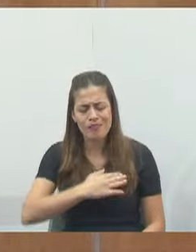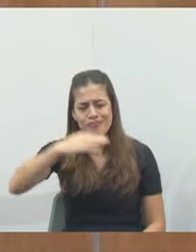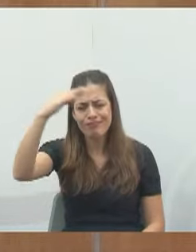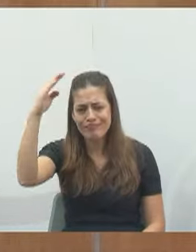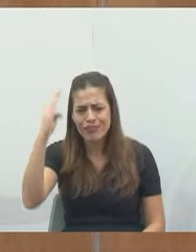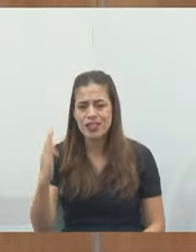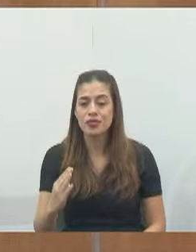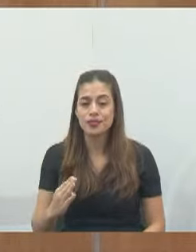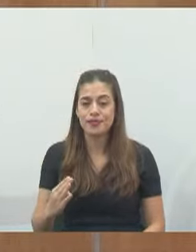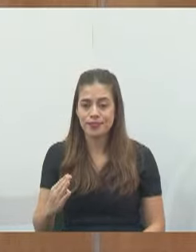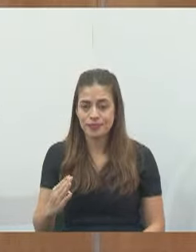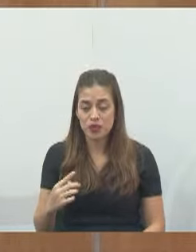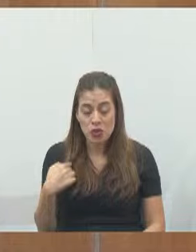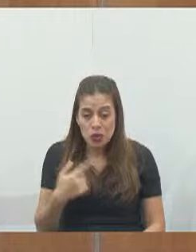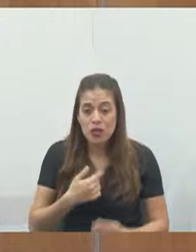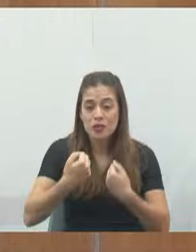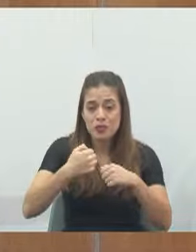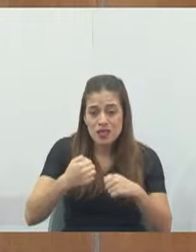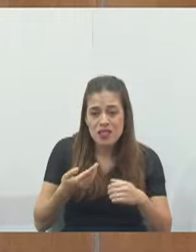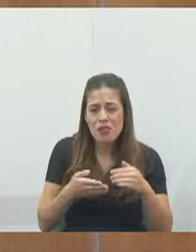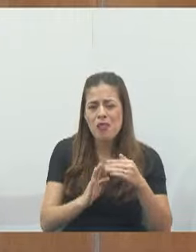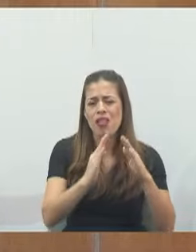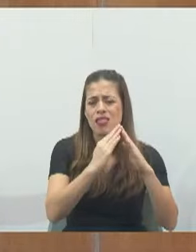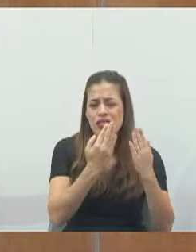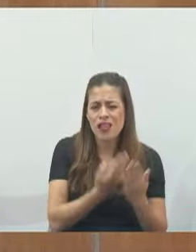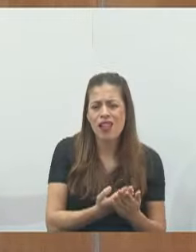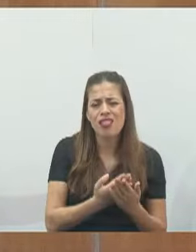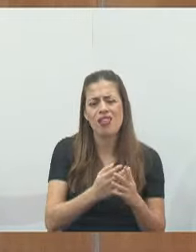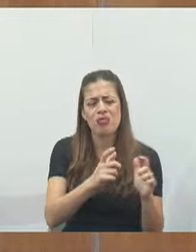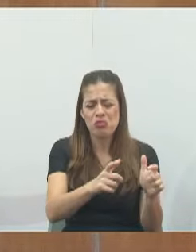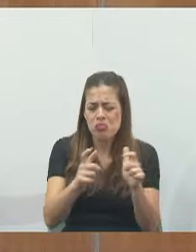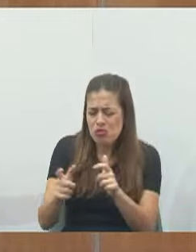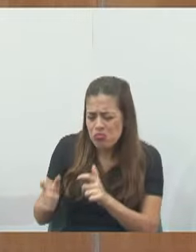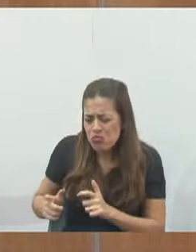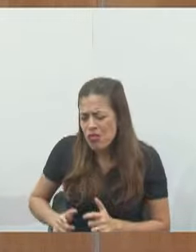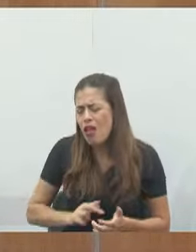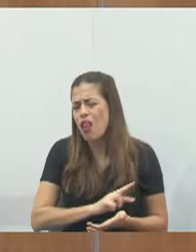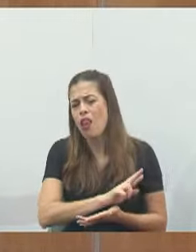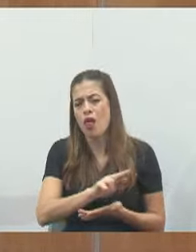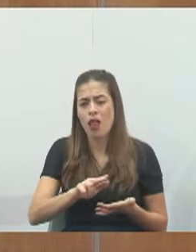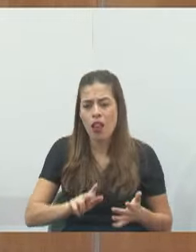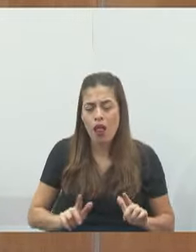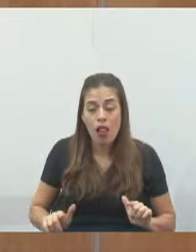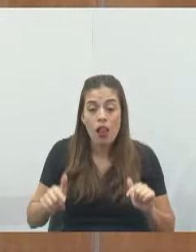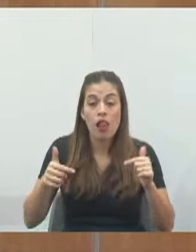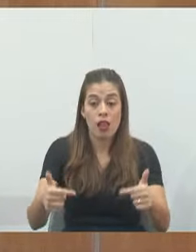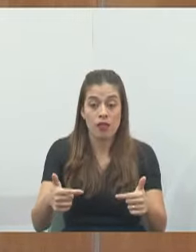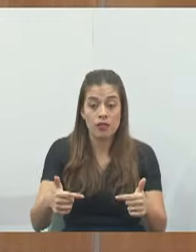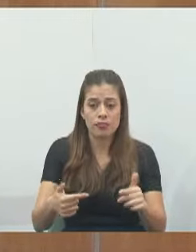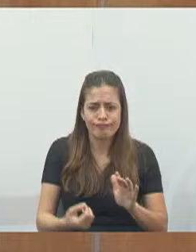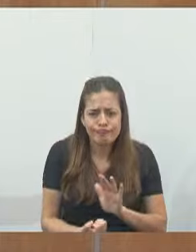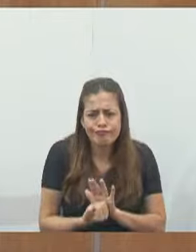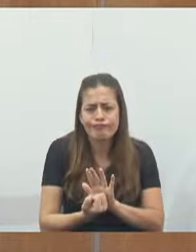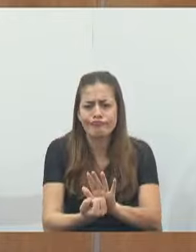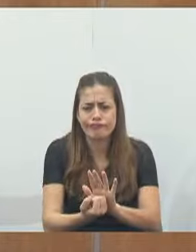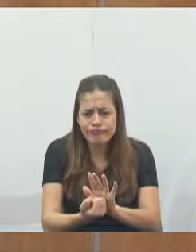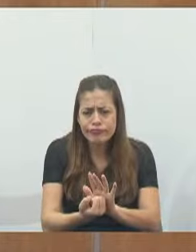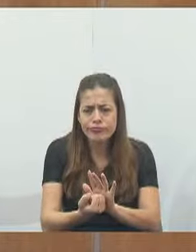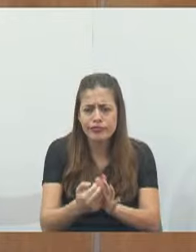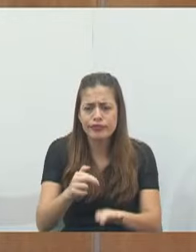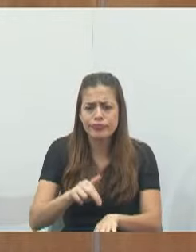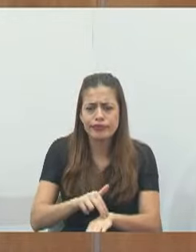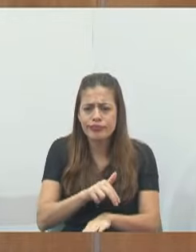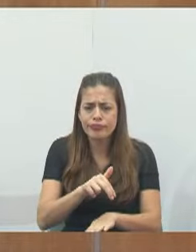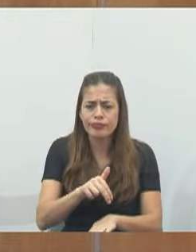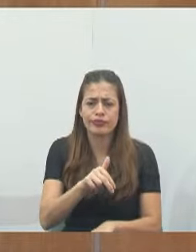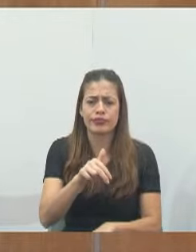cada vez mais, dentro das escolas, em todos os lugares, defender os símbolos nacionais.